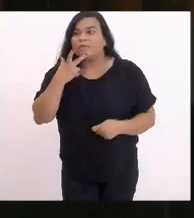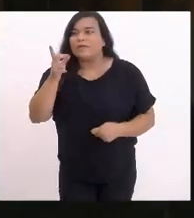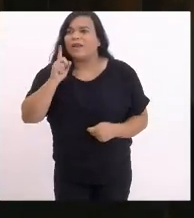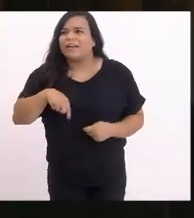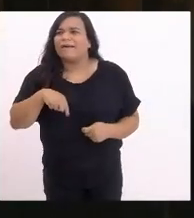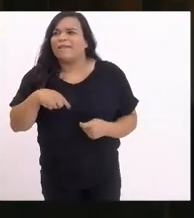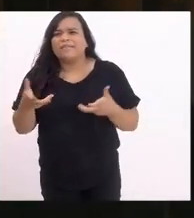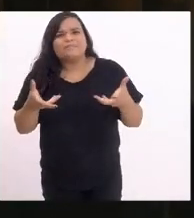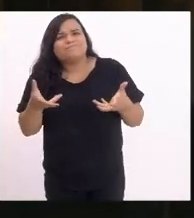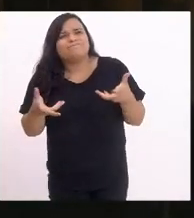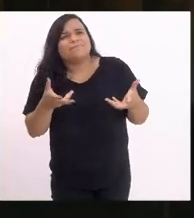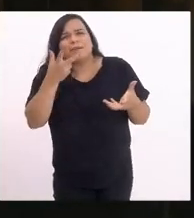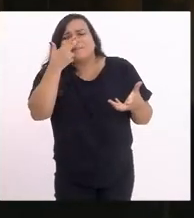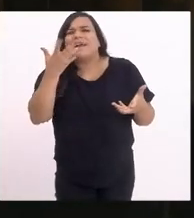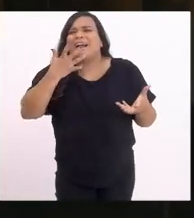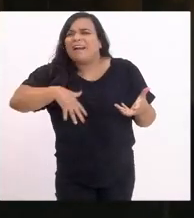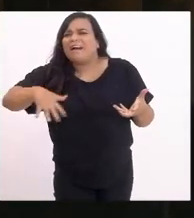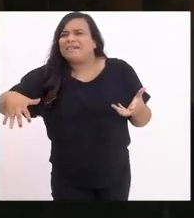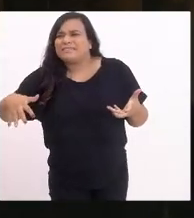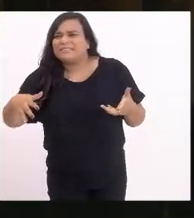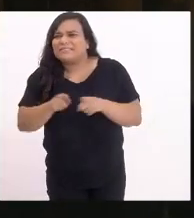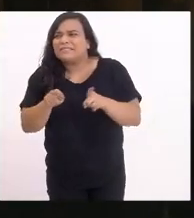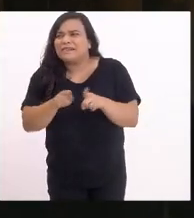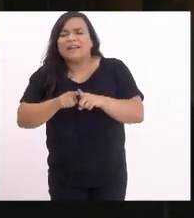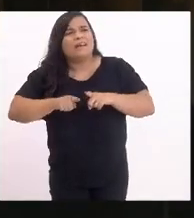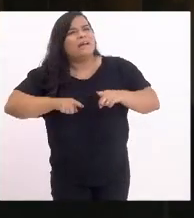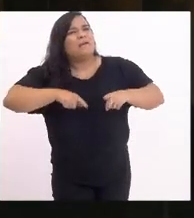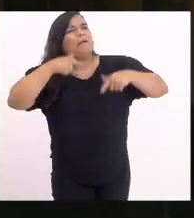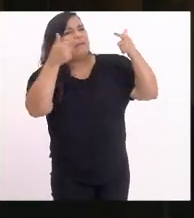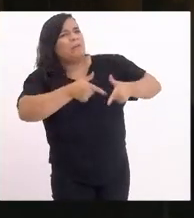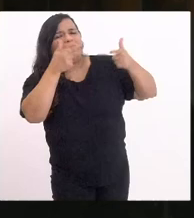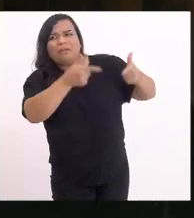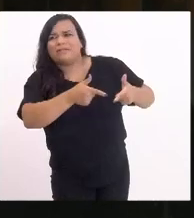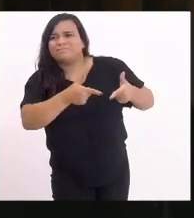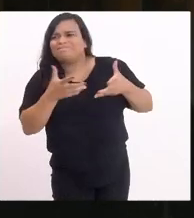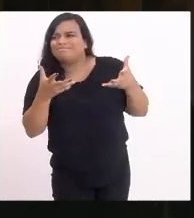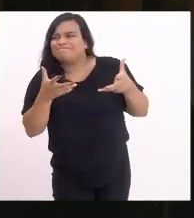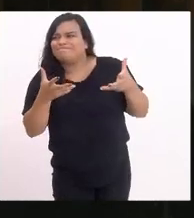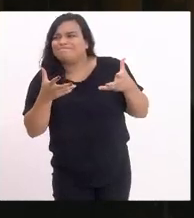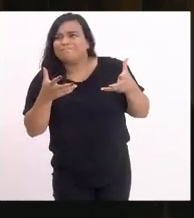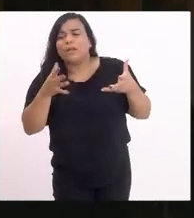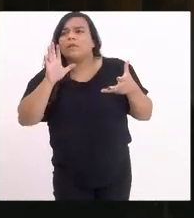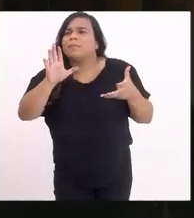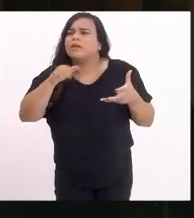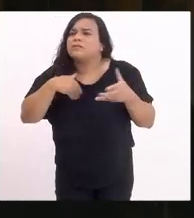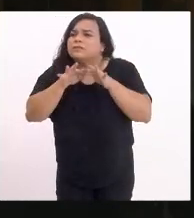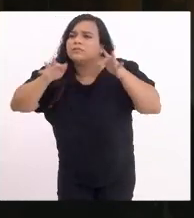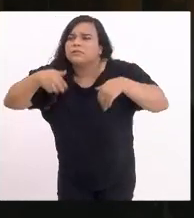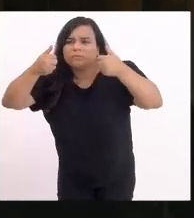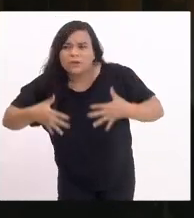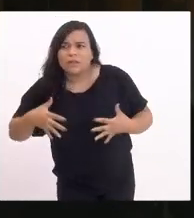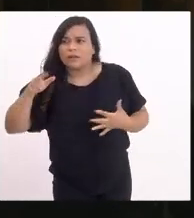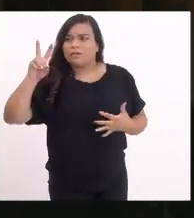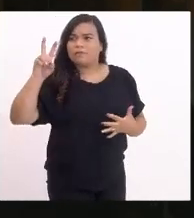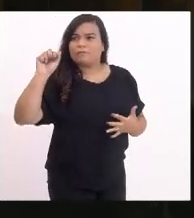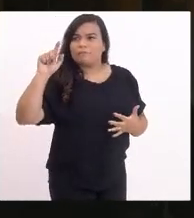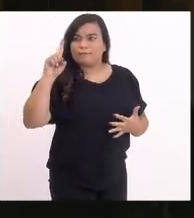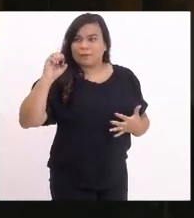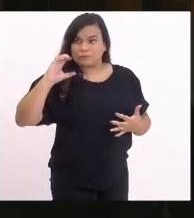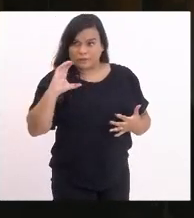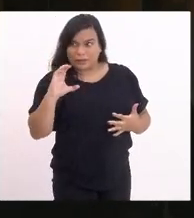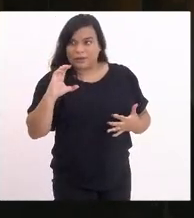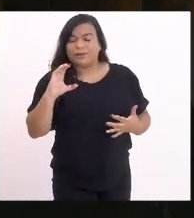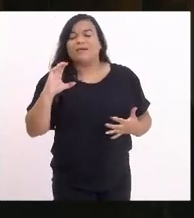deboche. Mas, no mínimo, como disse Valdec, me parece ontem, ou foi o Luiz Paulo,